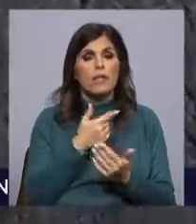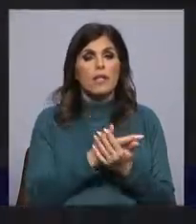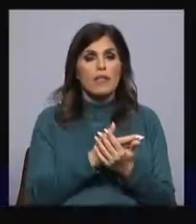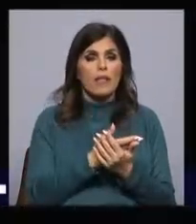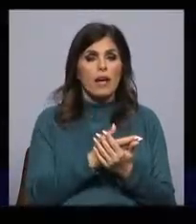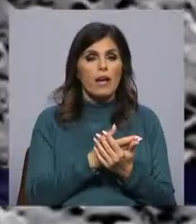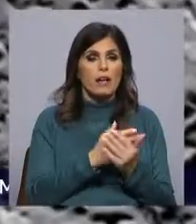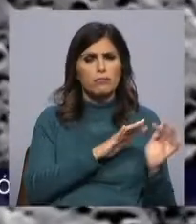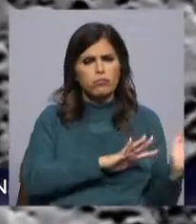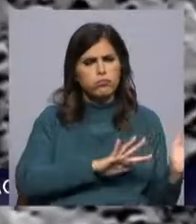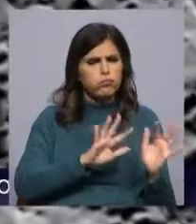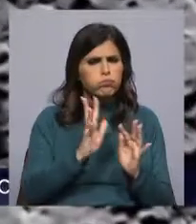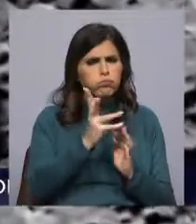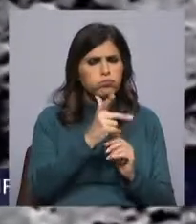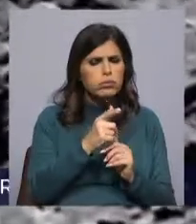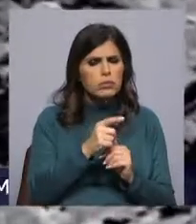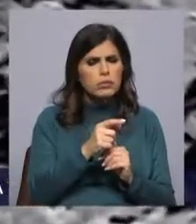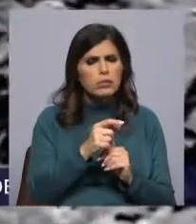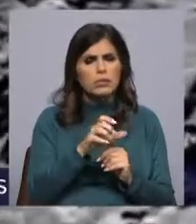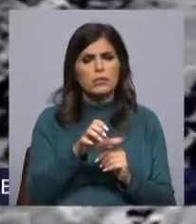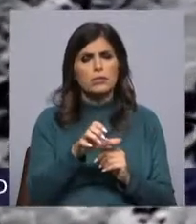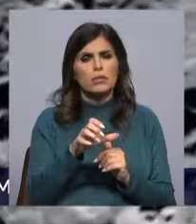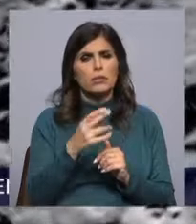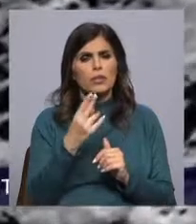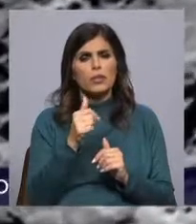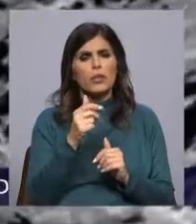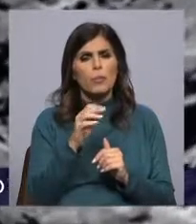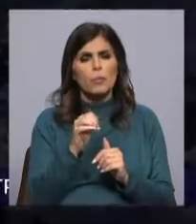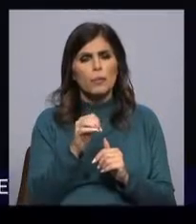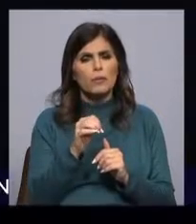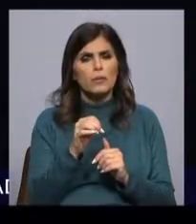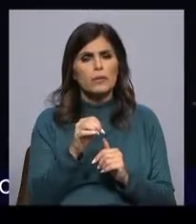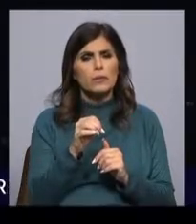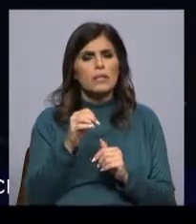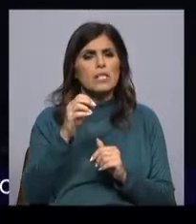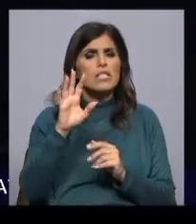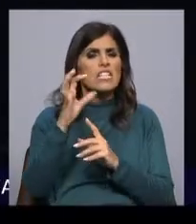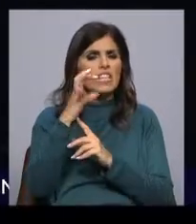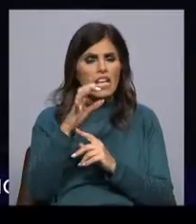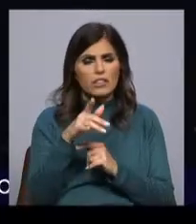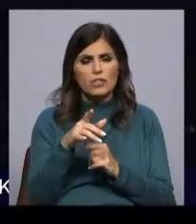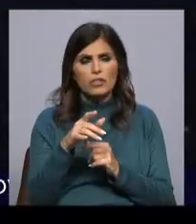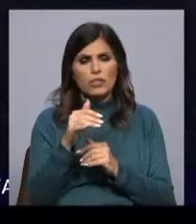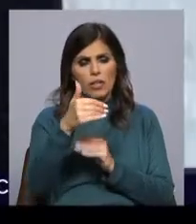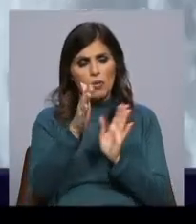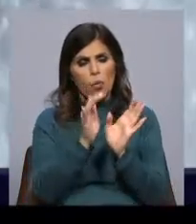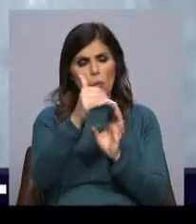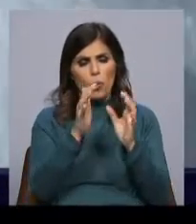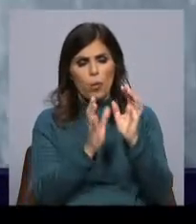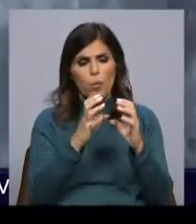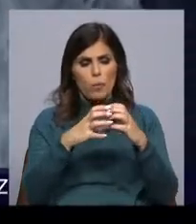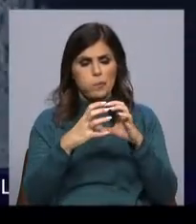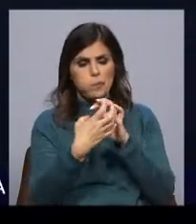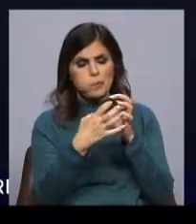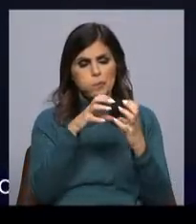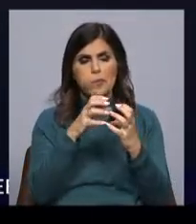armada, uma autêntica armada dos chamados CubeSats, ou seja, pequeníssimos satélites em forma de cubo e que alguns